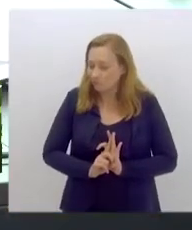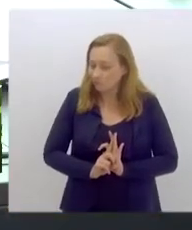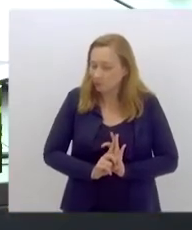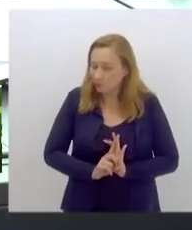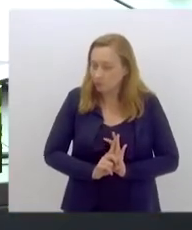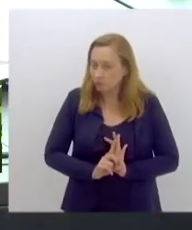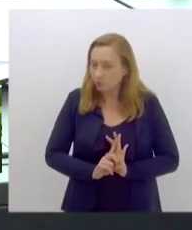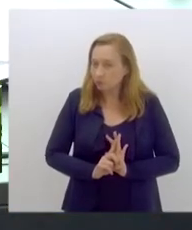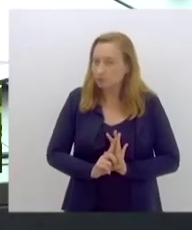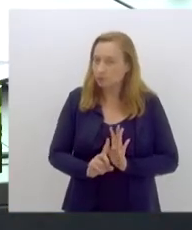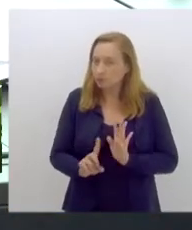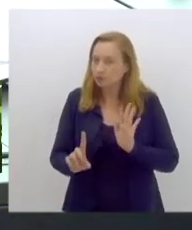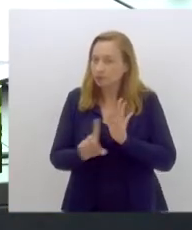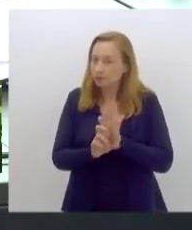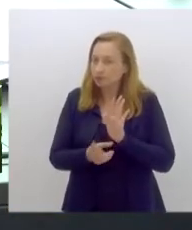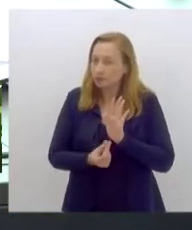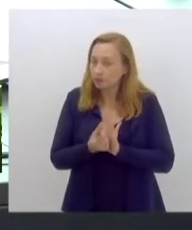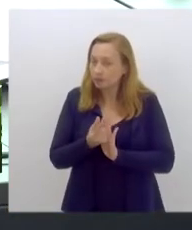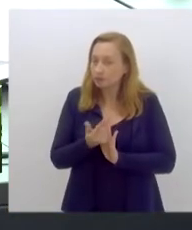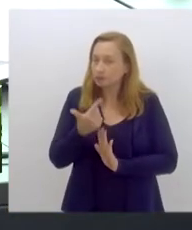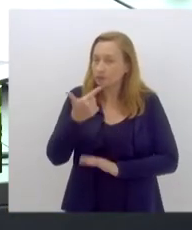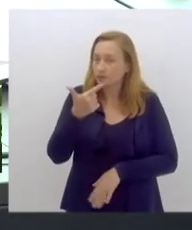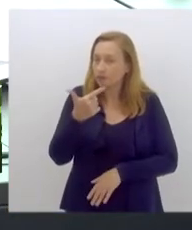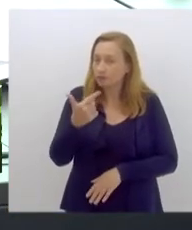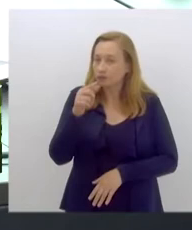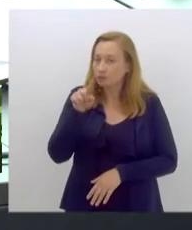na LOA está em 2,86